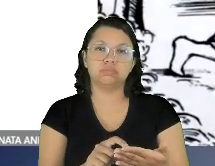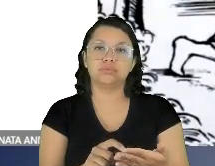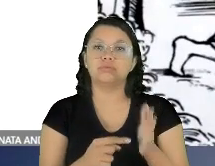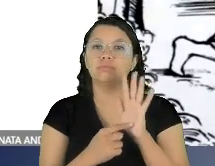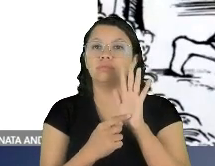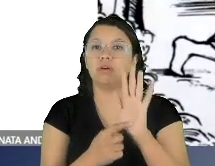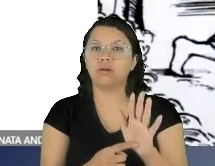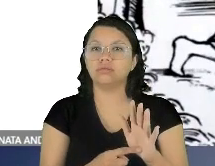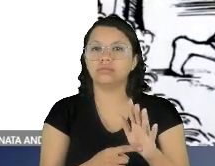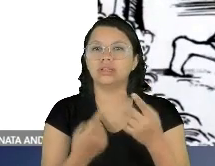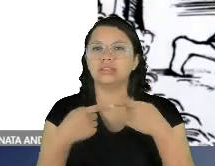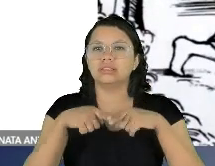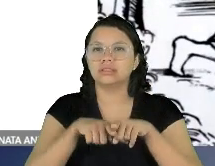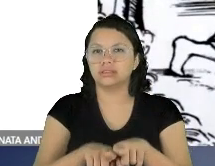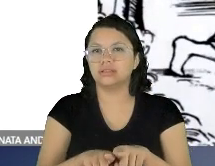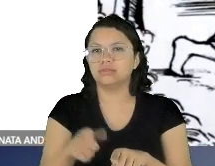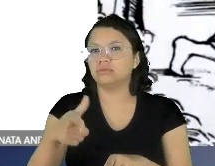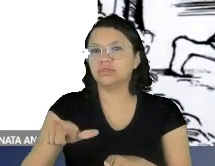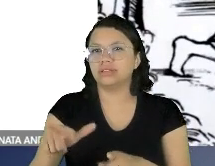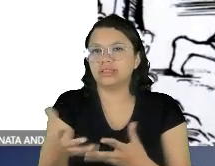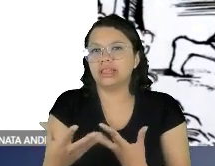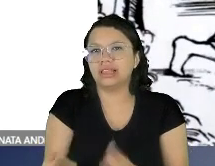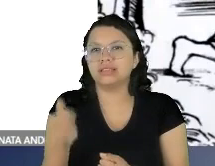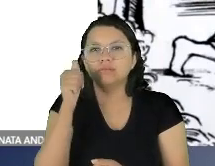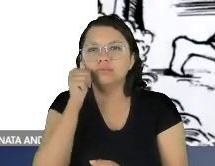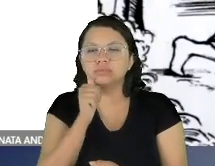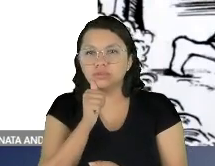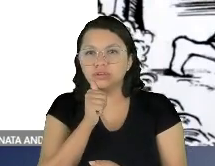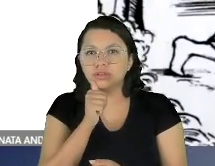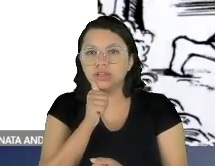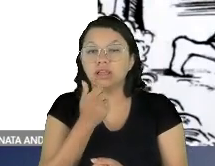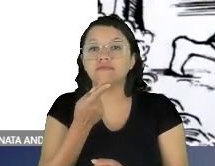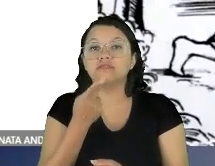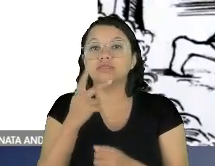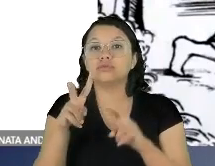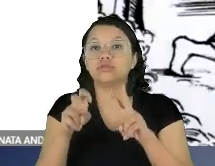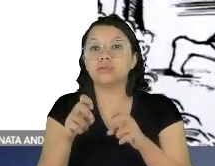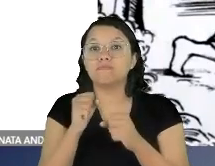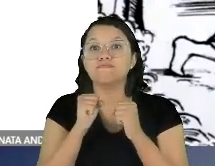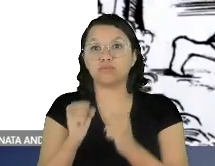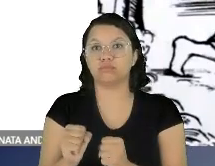sem consentimento como uma relação direta de manutenção do poder.